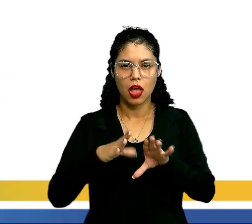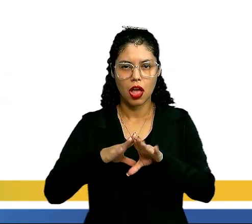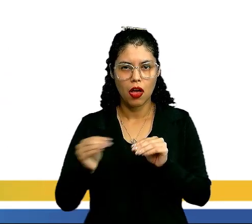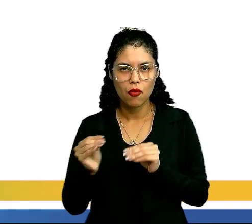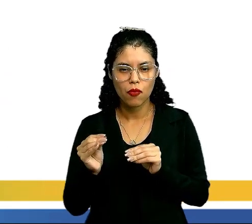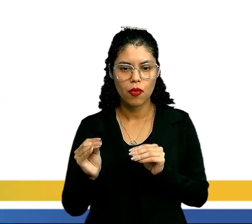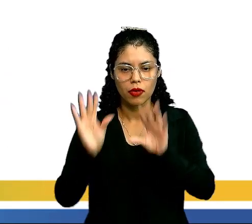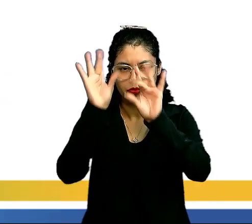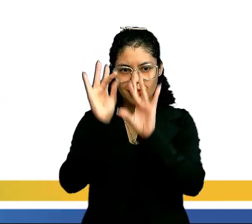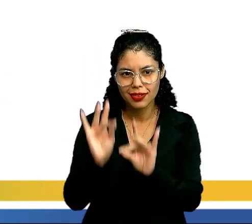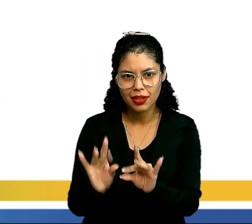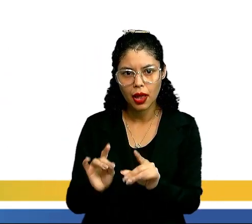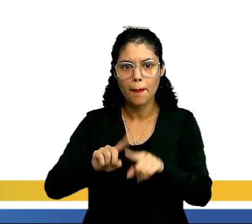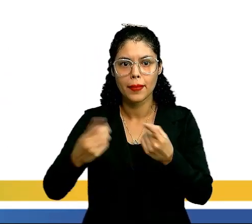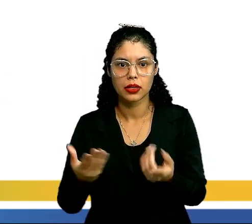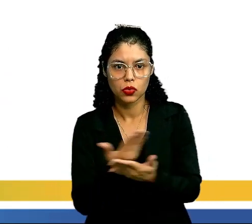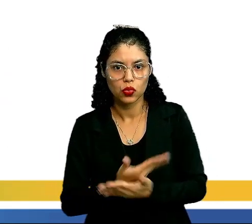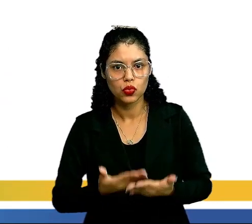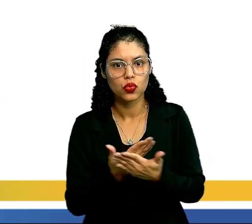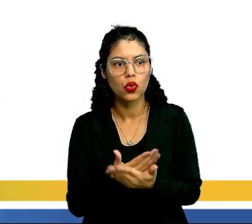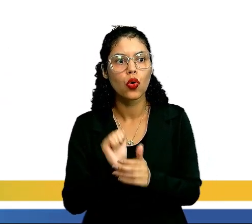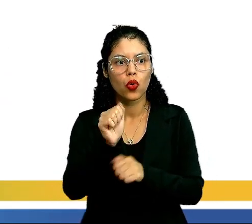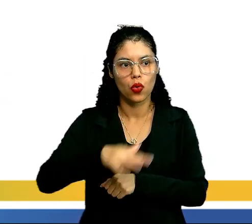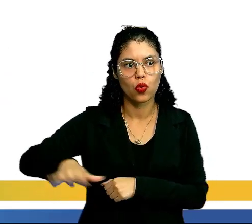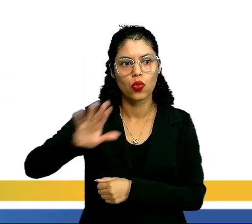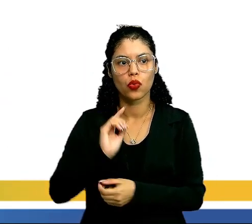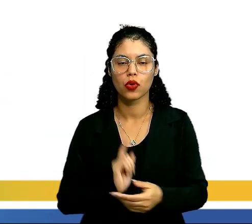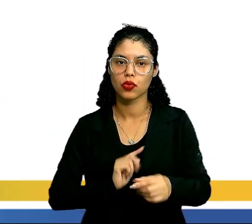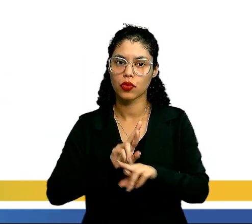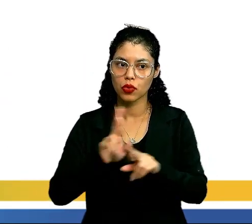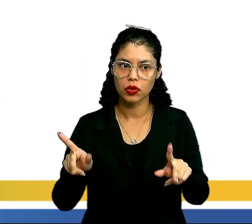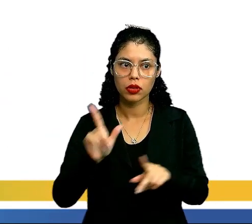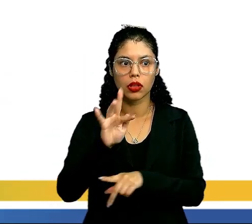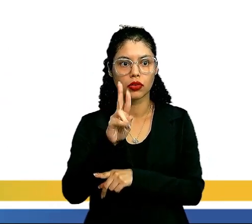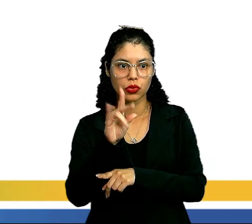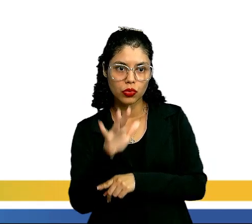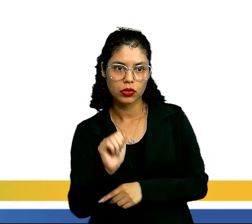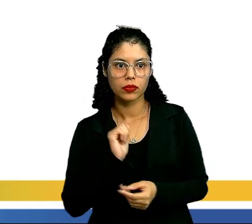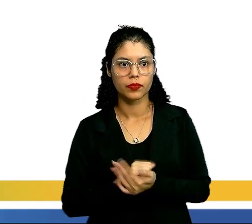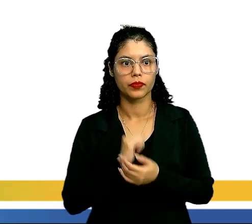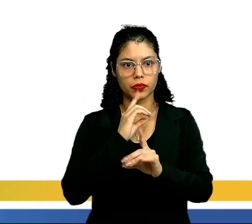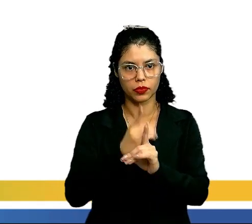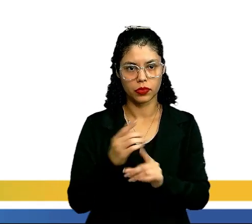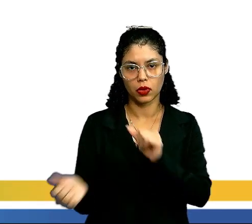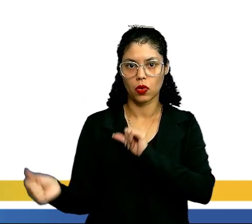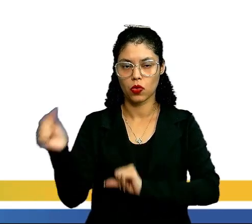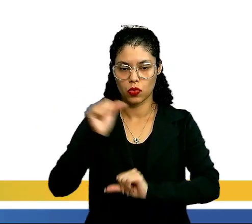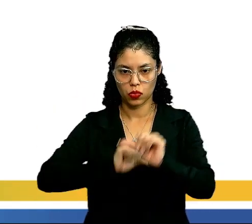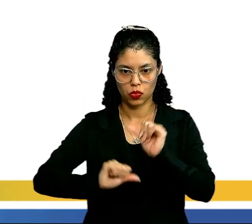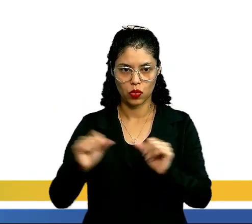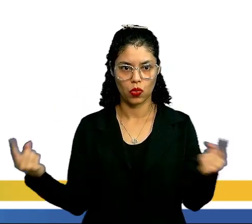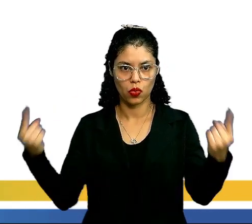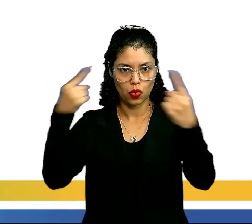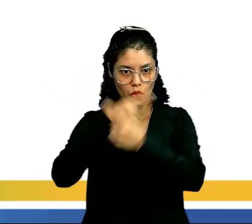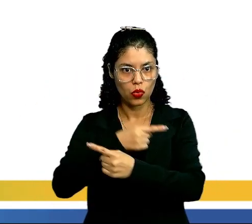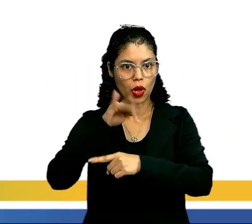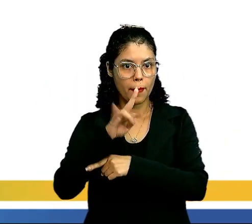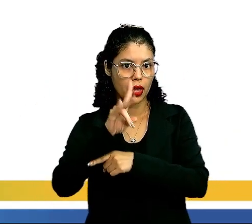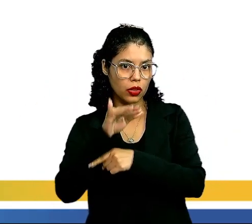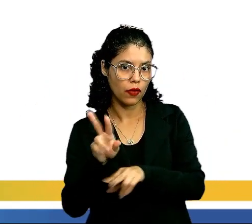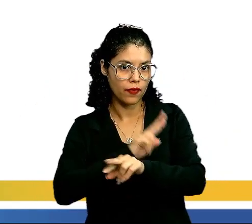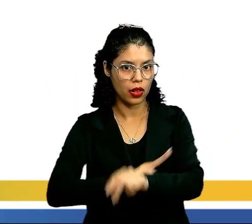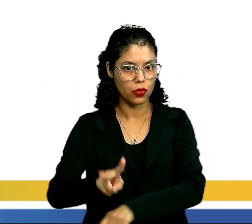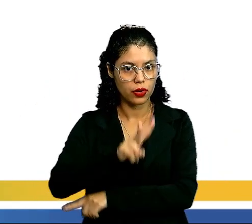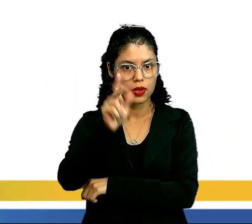as formas, mas preserva a proporção entre as áreas de diferentes latitudes, o que, em contraposição à de